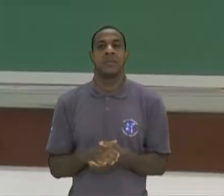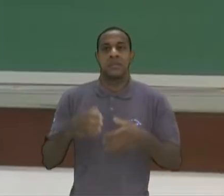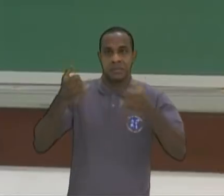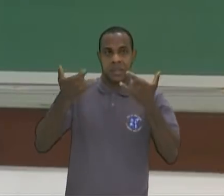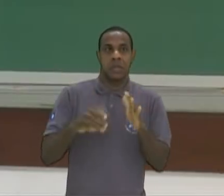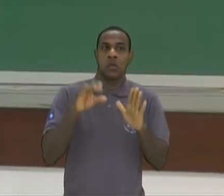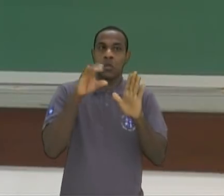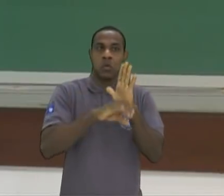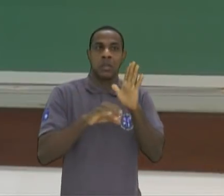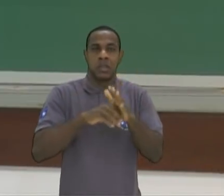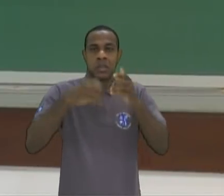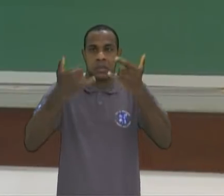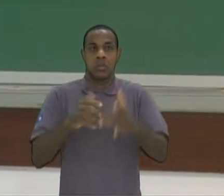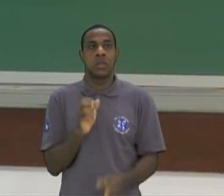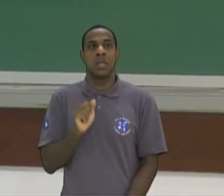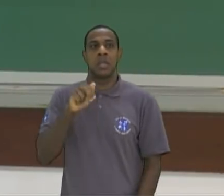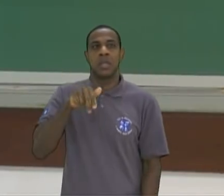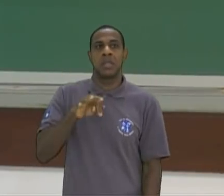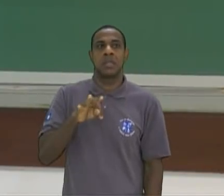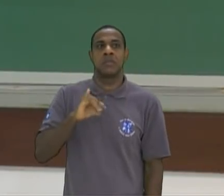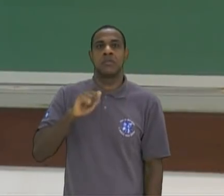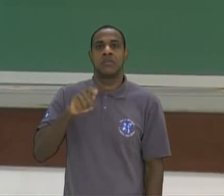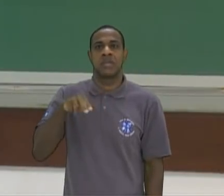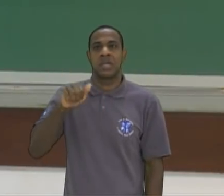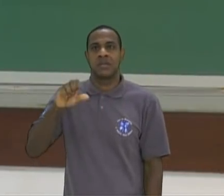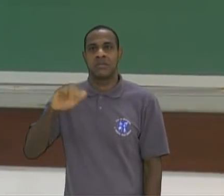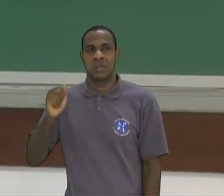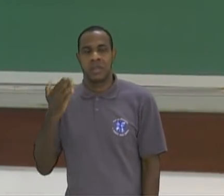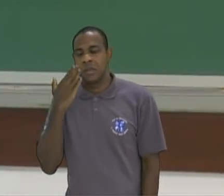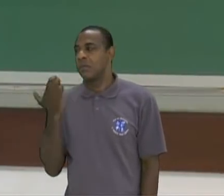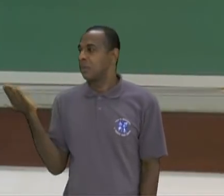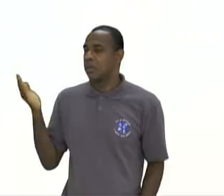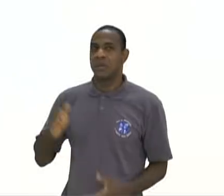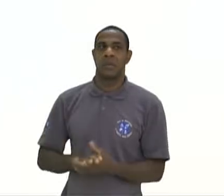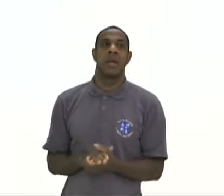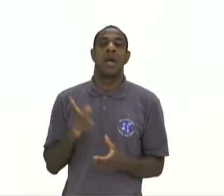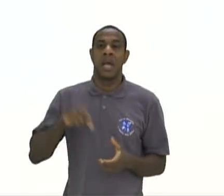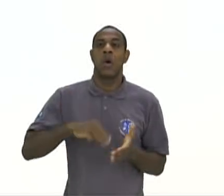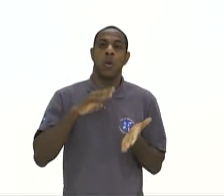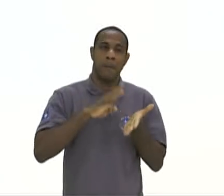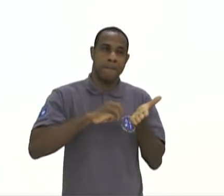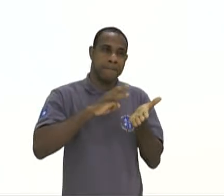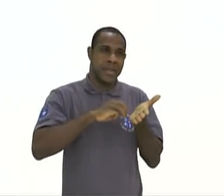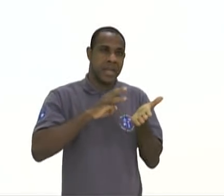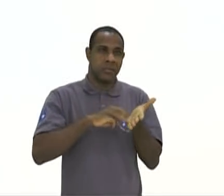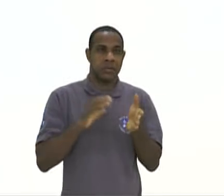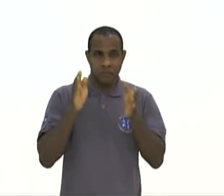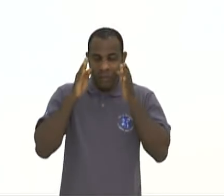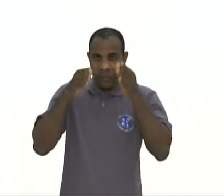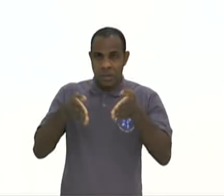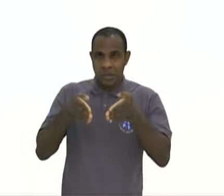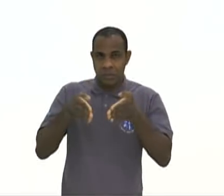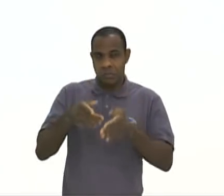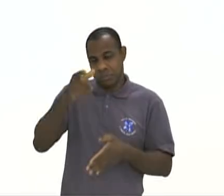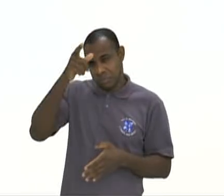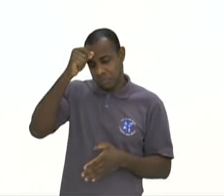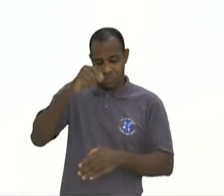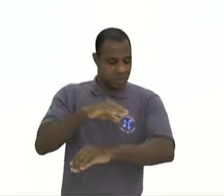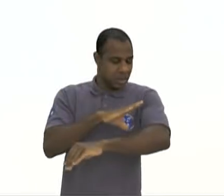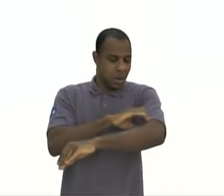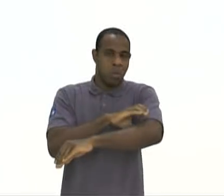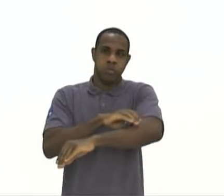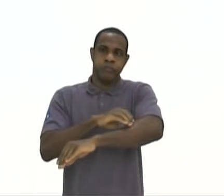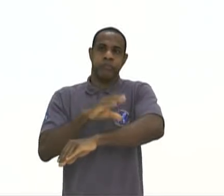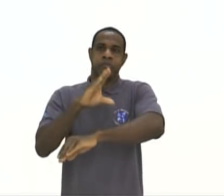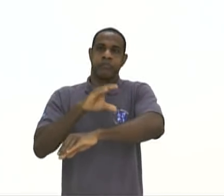de antiginástica. A resposta correta, então, ela é o quê? Ela é um método que vai focar no relaxamento da musculatura e